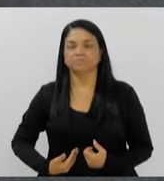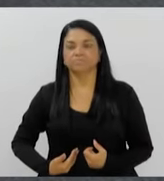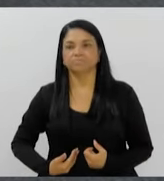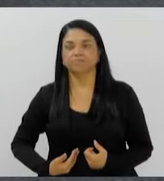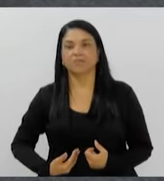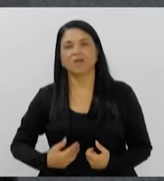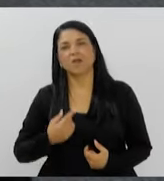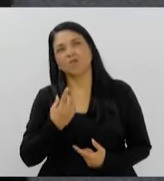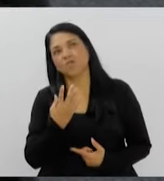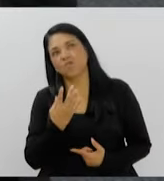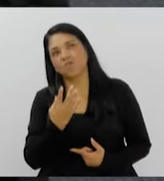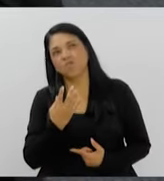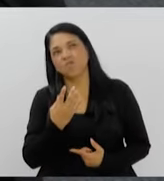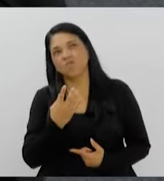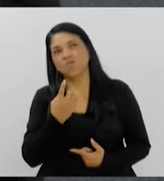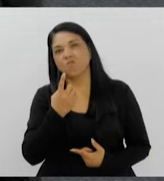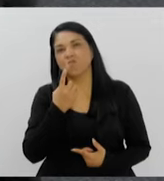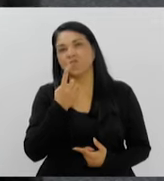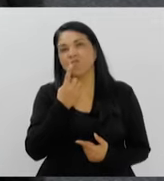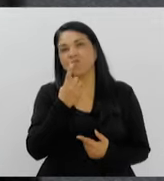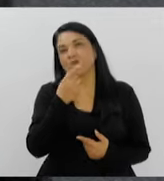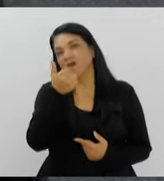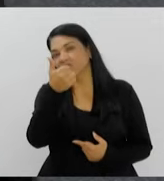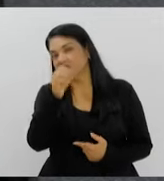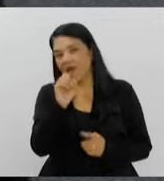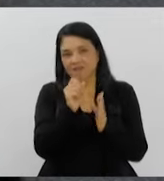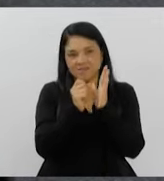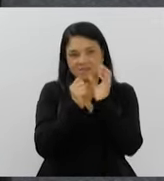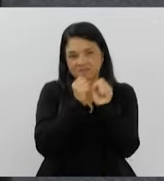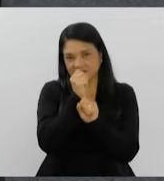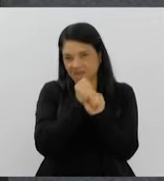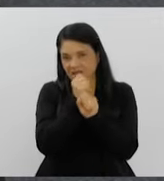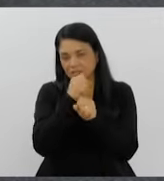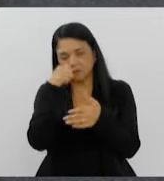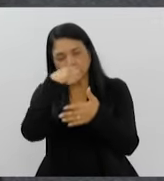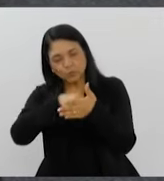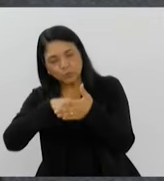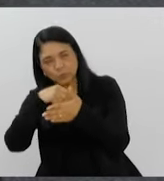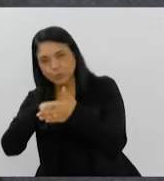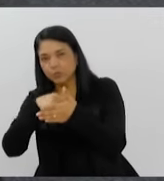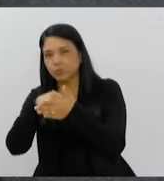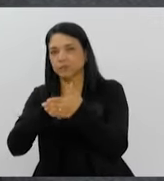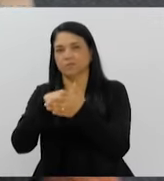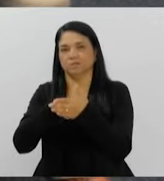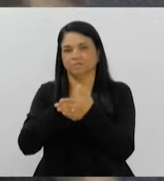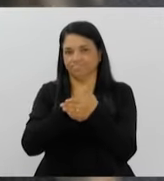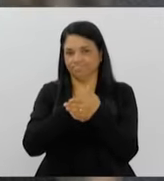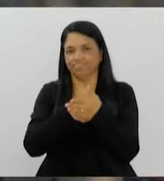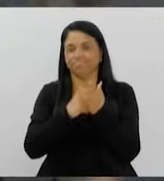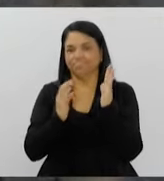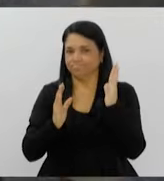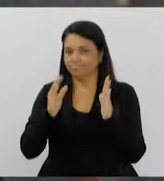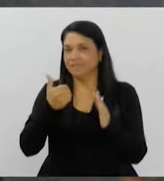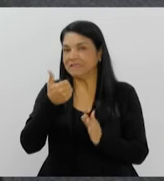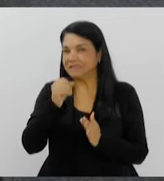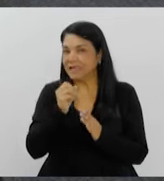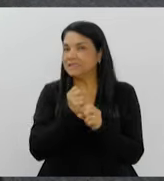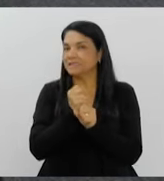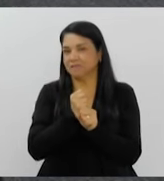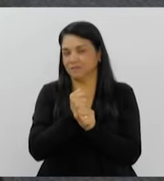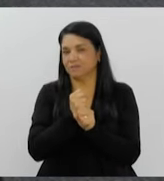pelo menos aí quase uma década travando essa luta se existe alguém que